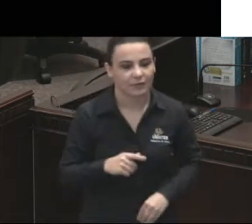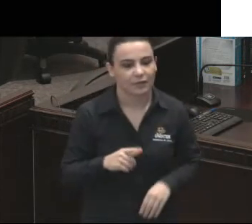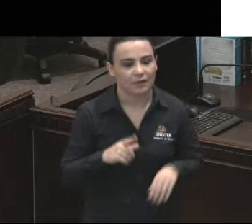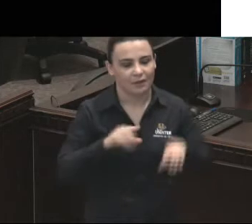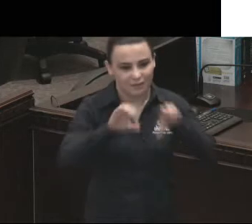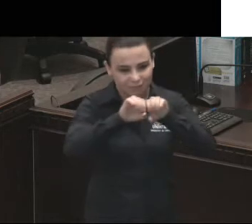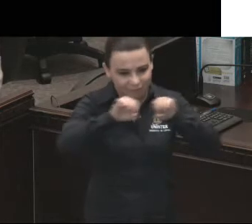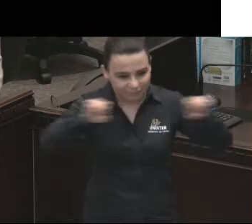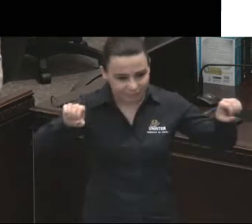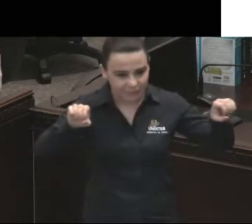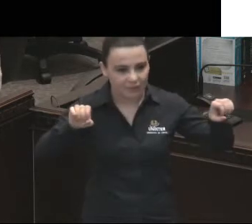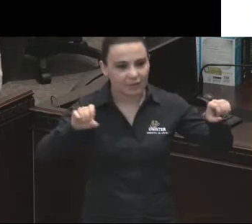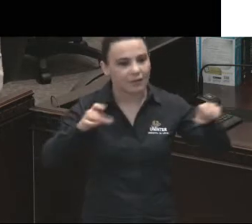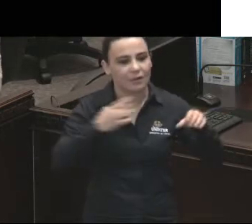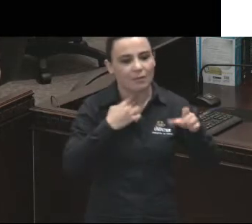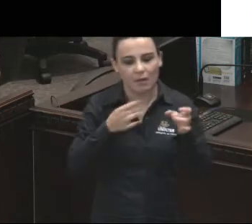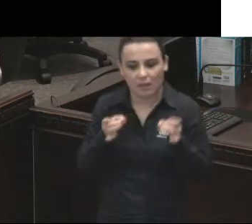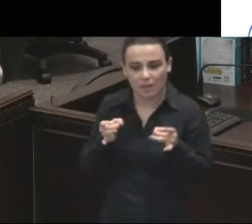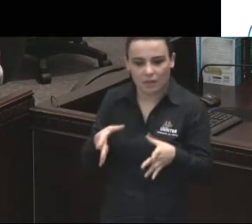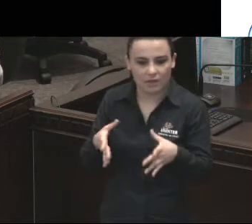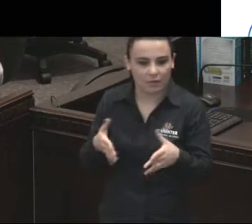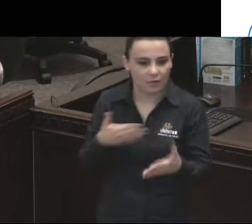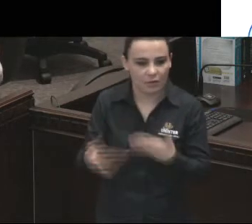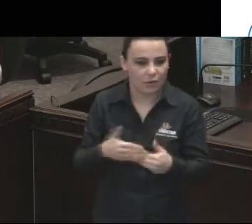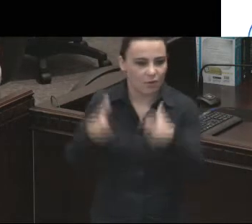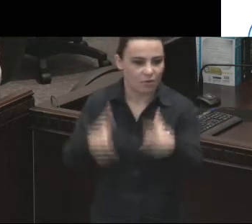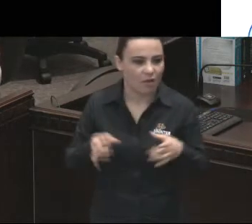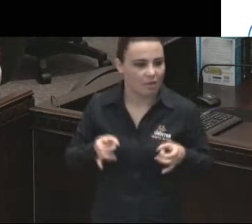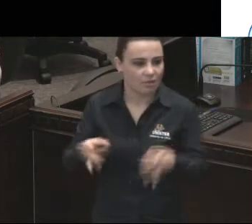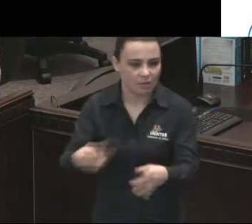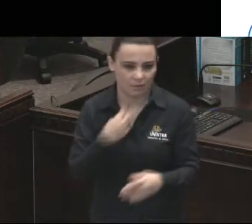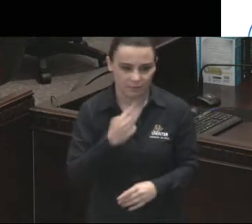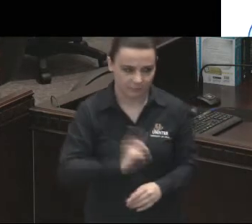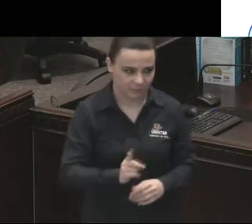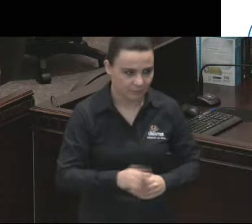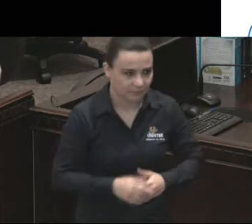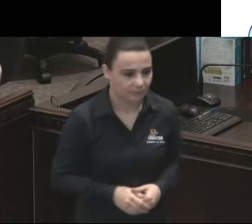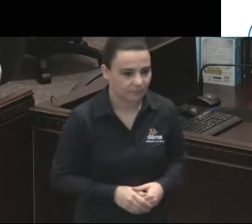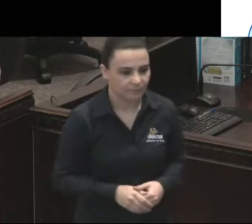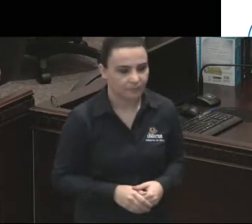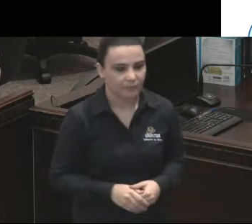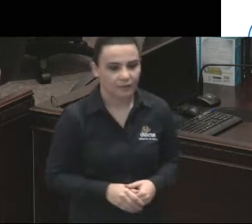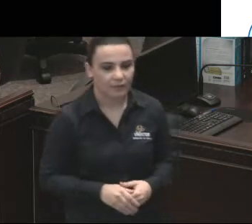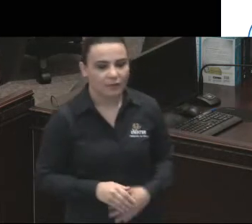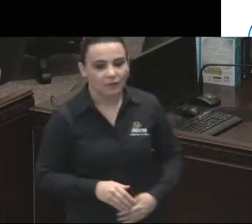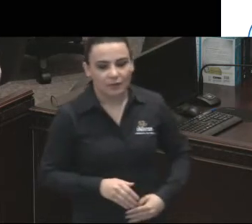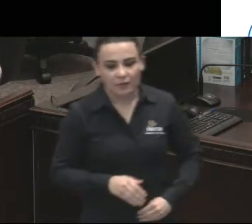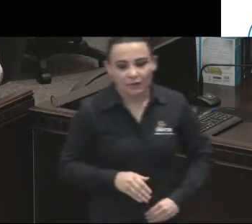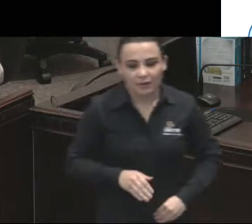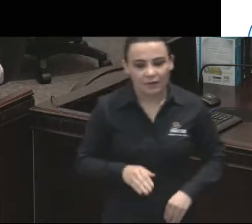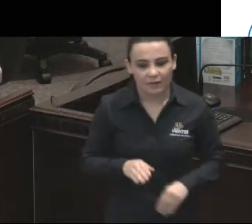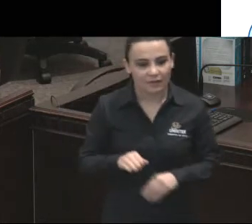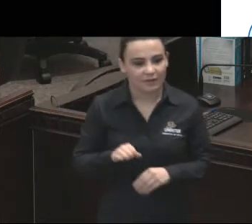que também é uma fonte, né, atual dos metais. E o que traz isso? Principalmente os